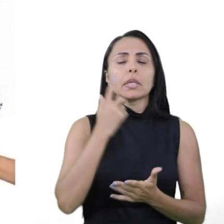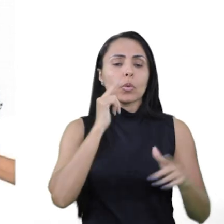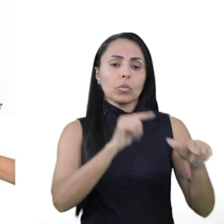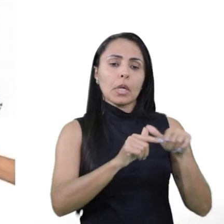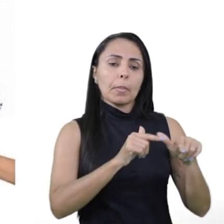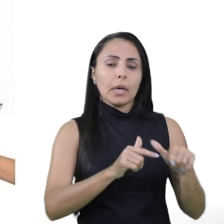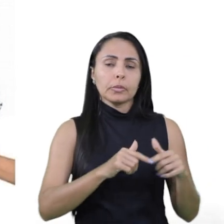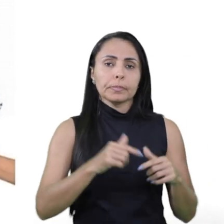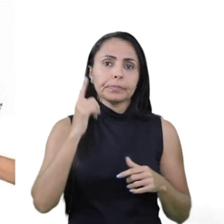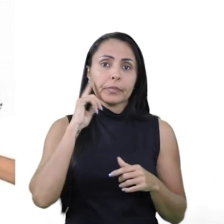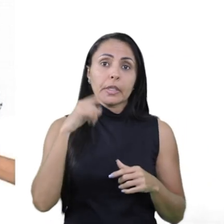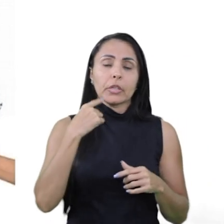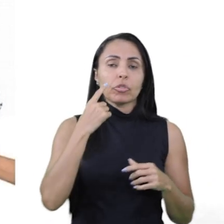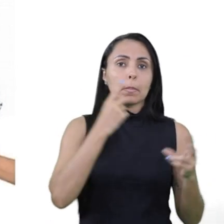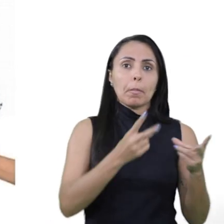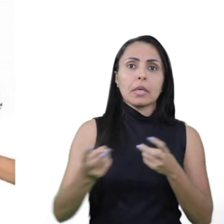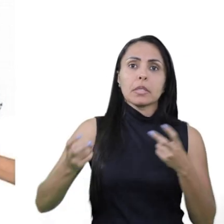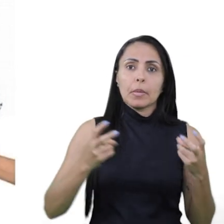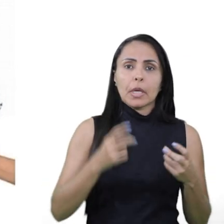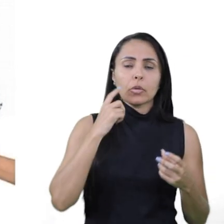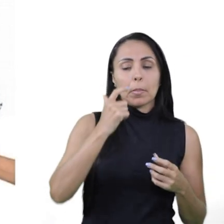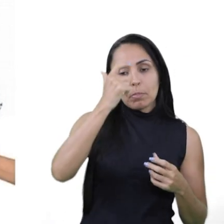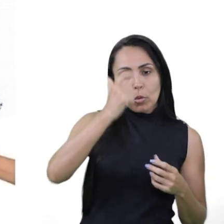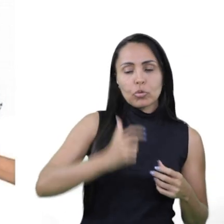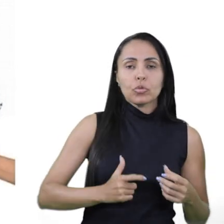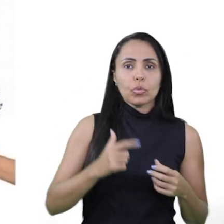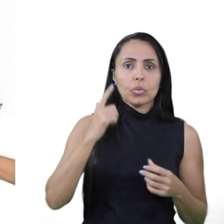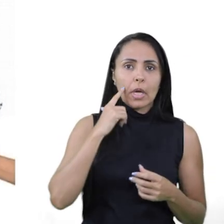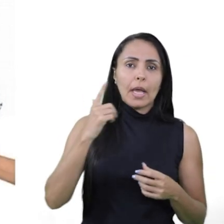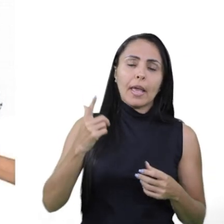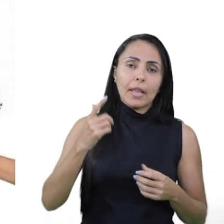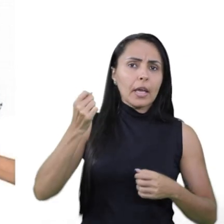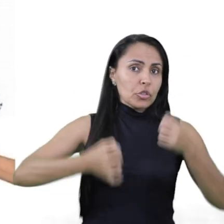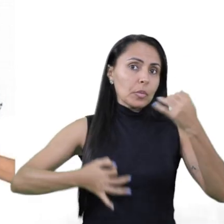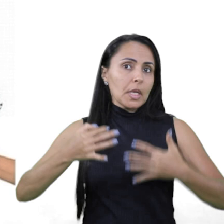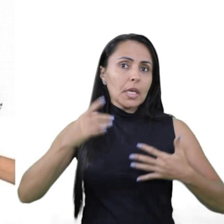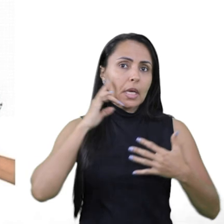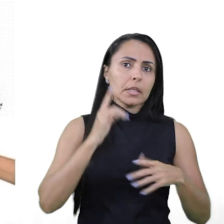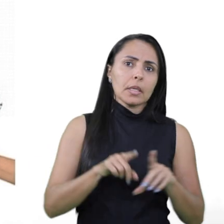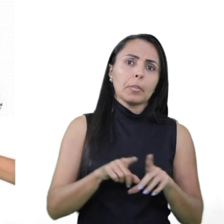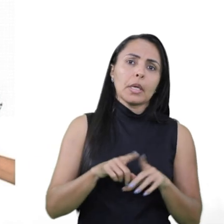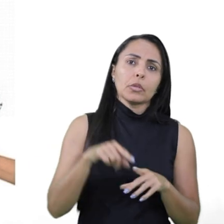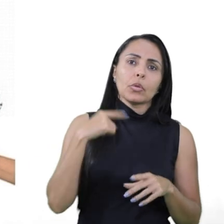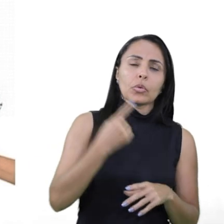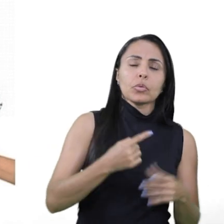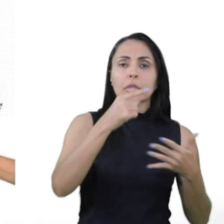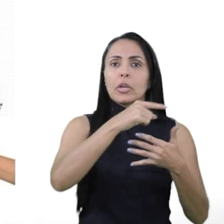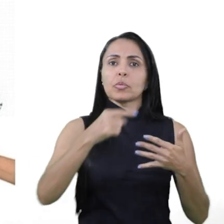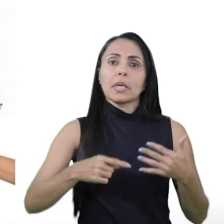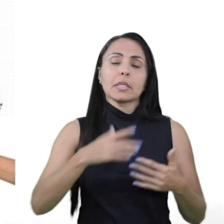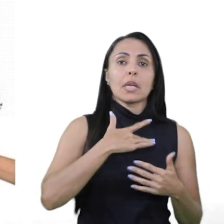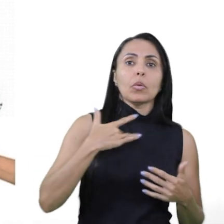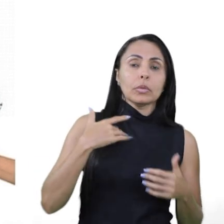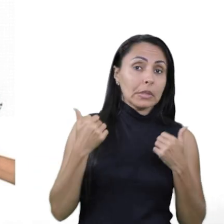trabalho. E aí a gente vê que a nossa postura, ela diz muito com relação a questões dos nossos aspectos de